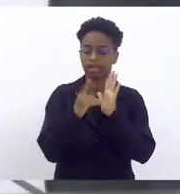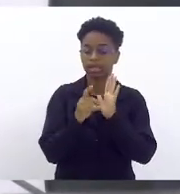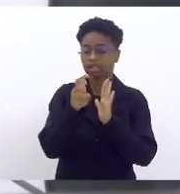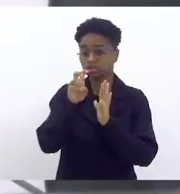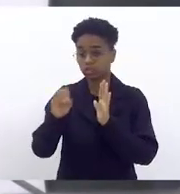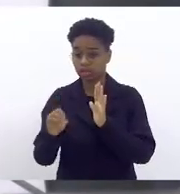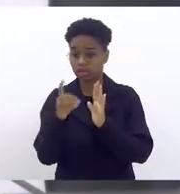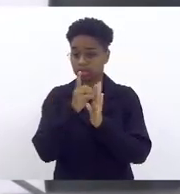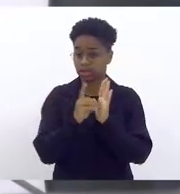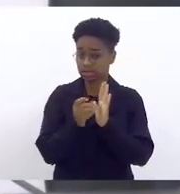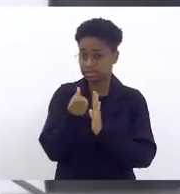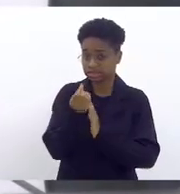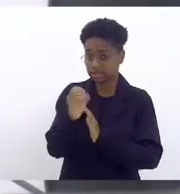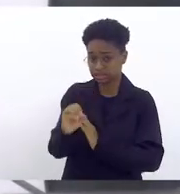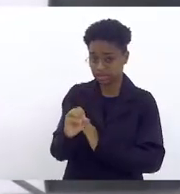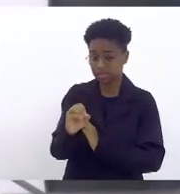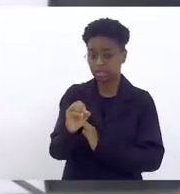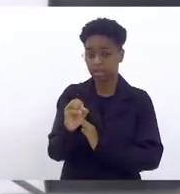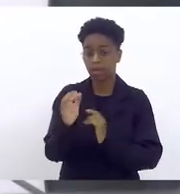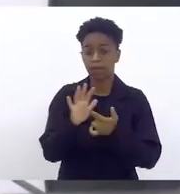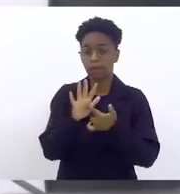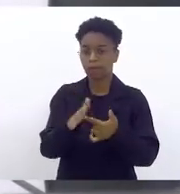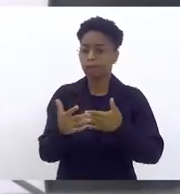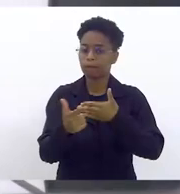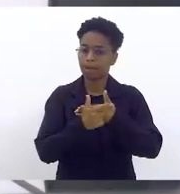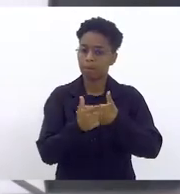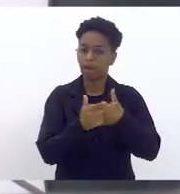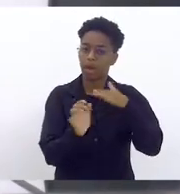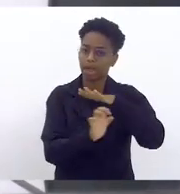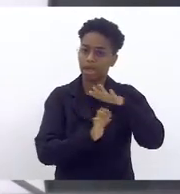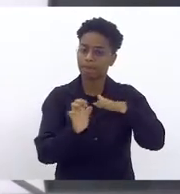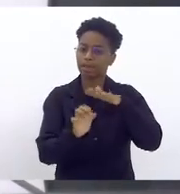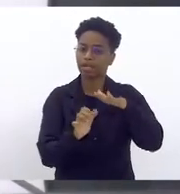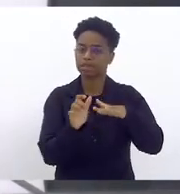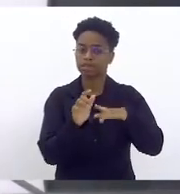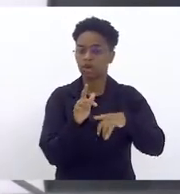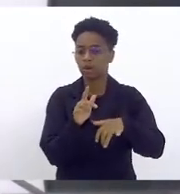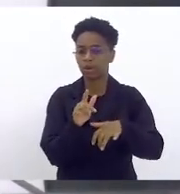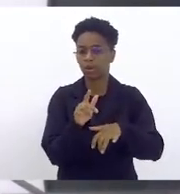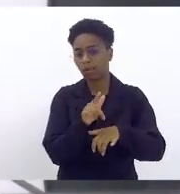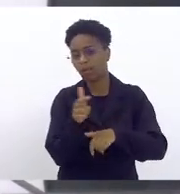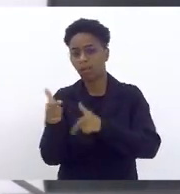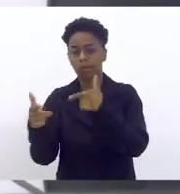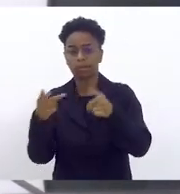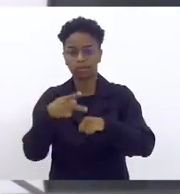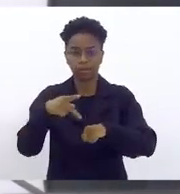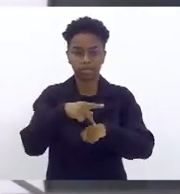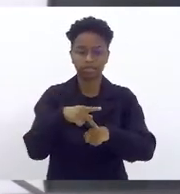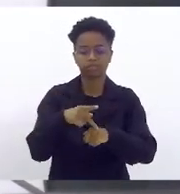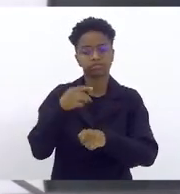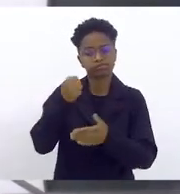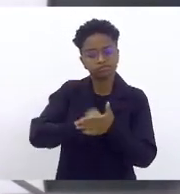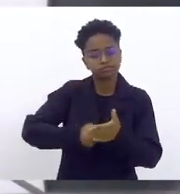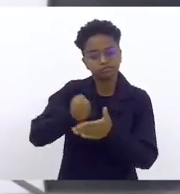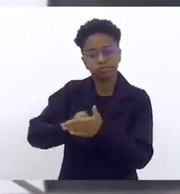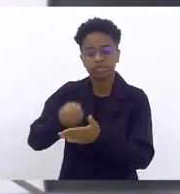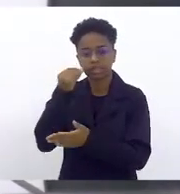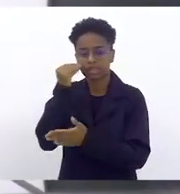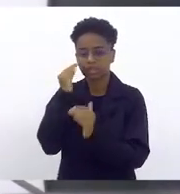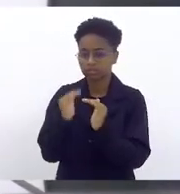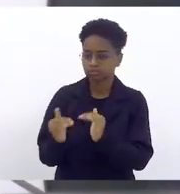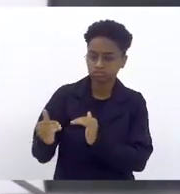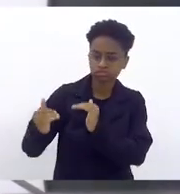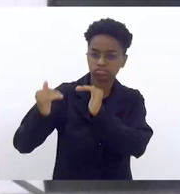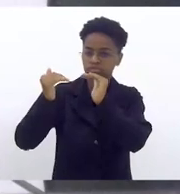crítico inveterado do papel das multinacionais naquele contexto e lutava pela soberania pelo aumento da